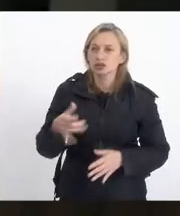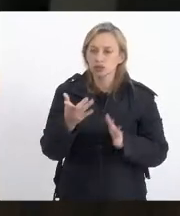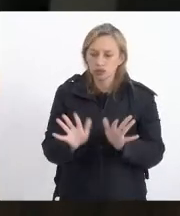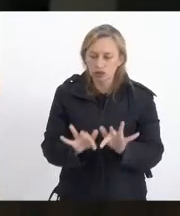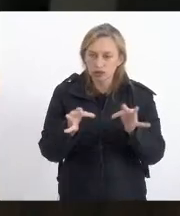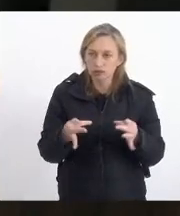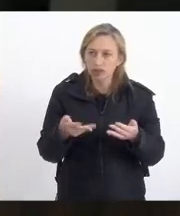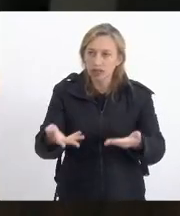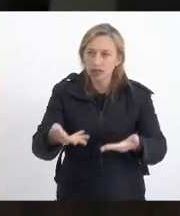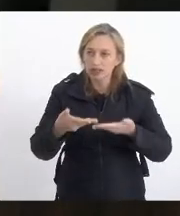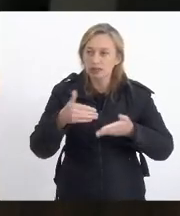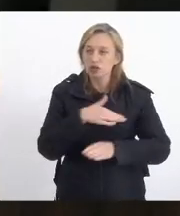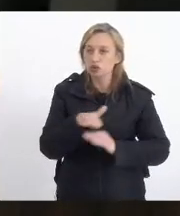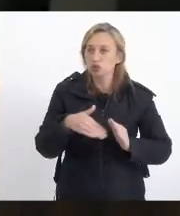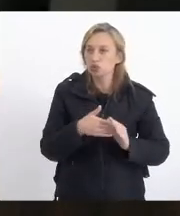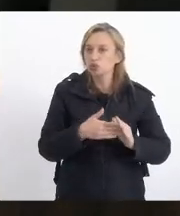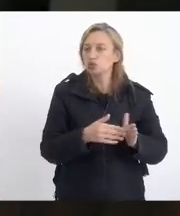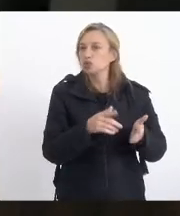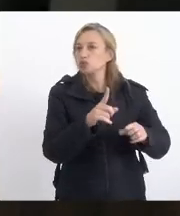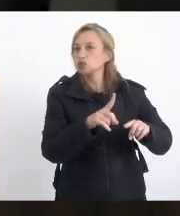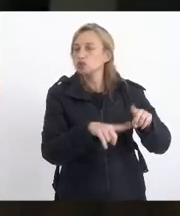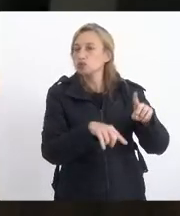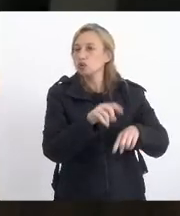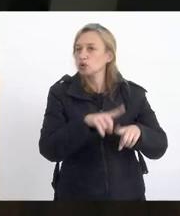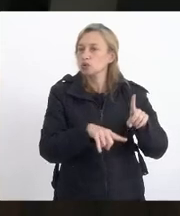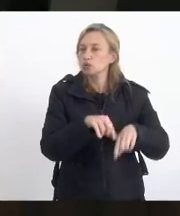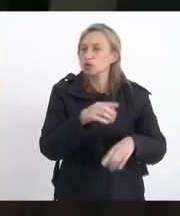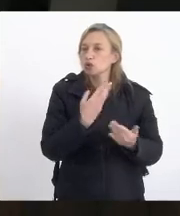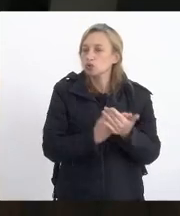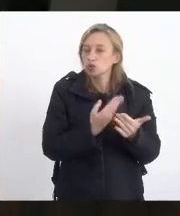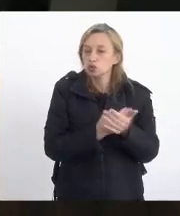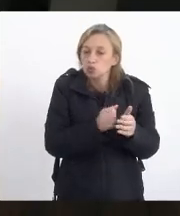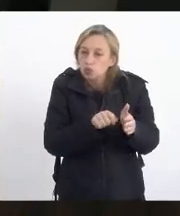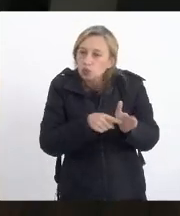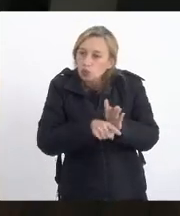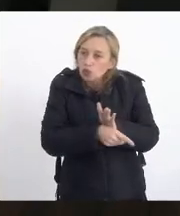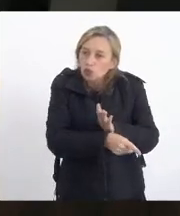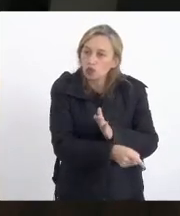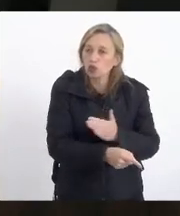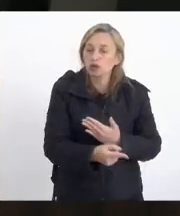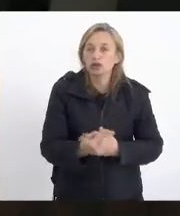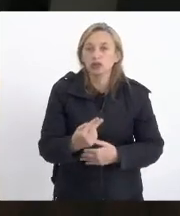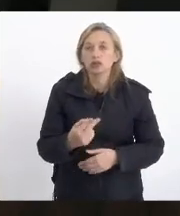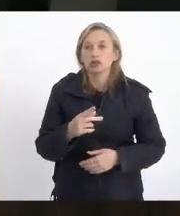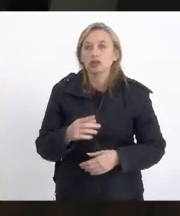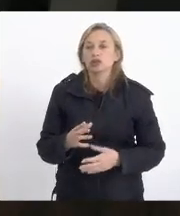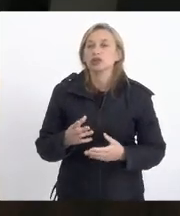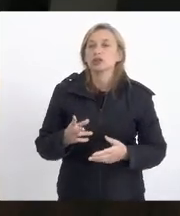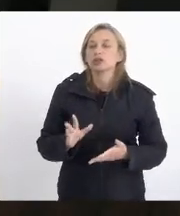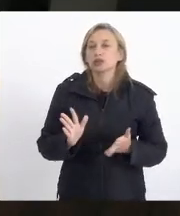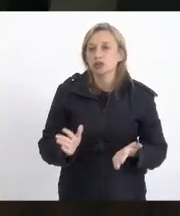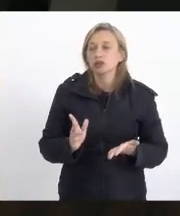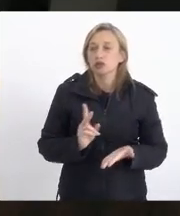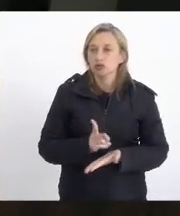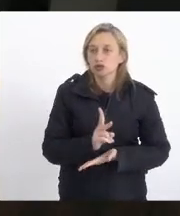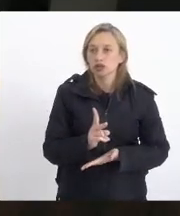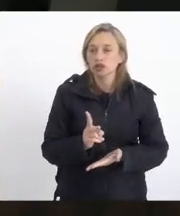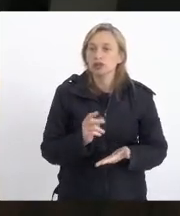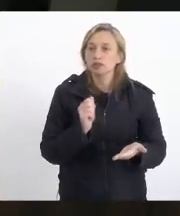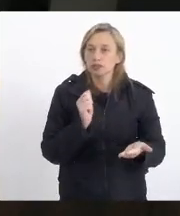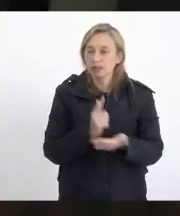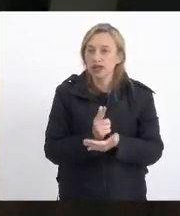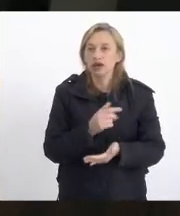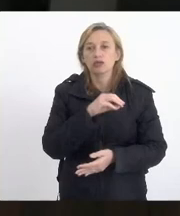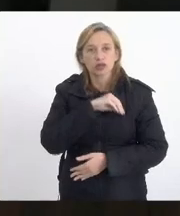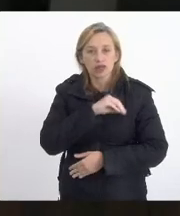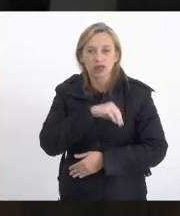receber todos os materiais, vamos fazer um amplo estudo, mas o que não faremos é não ter o compromisso de manter os salários em dia, porque daqui a pouco nós